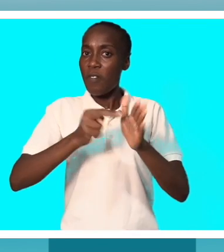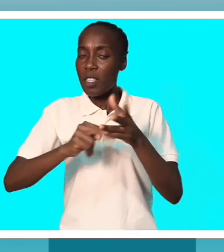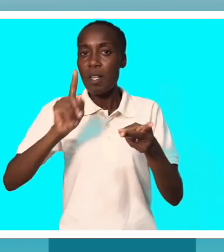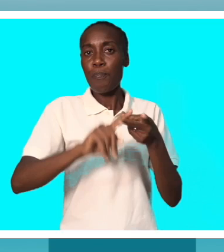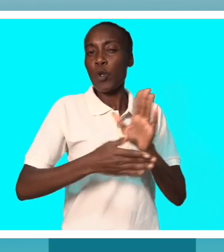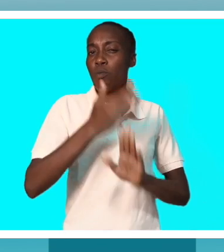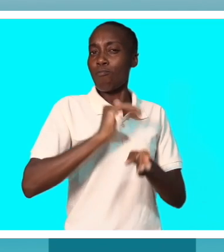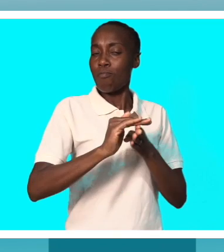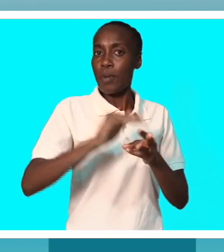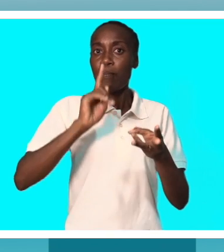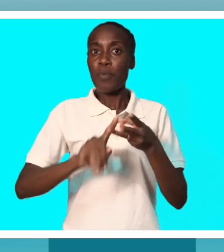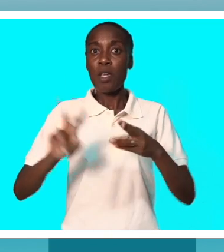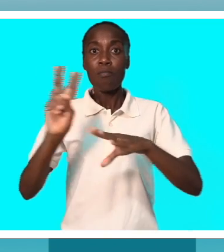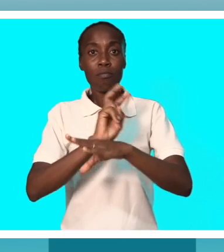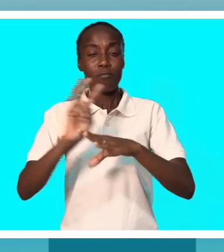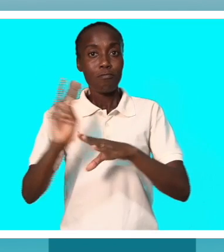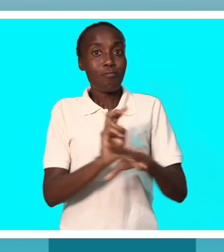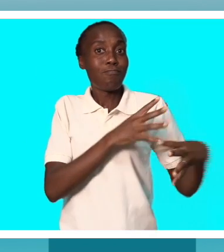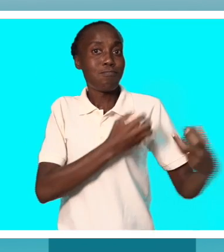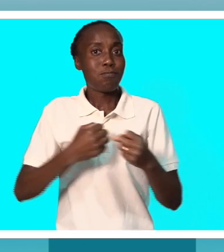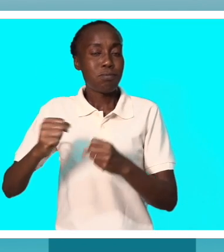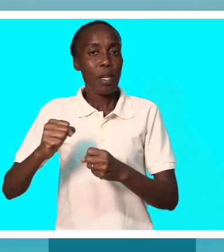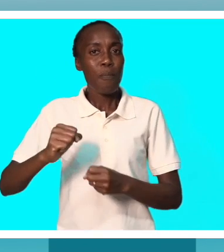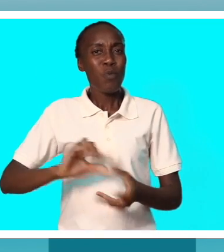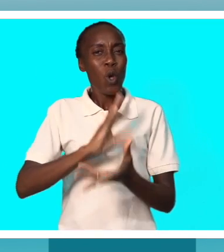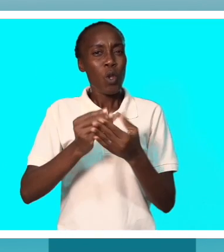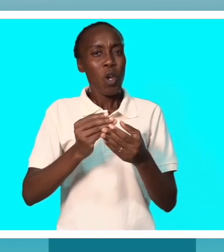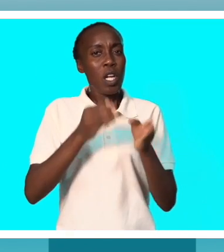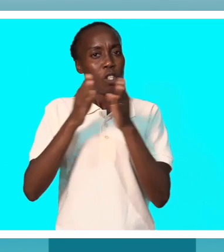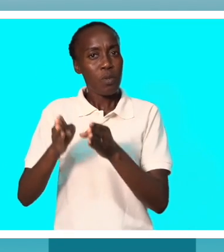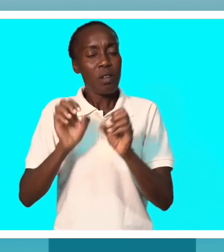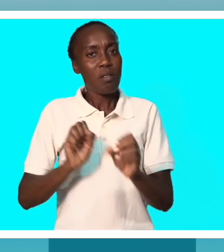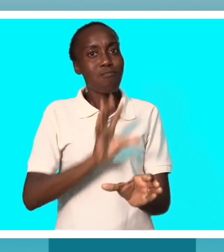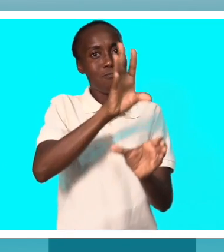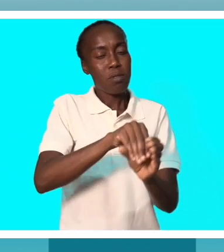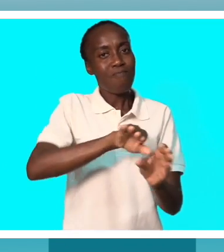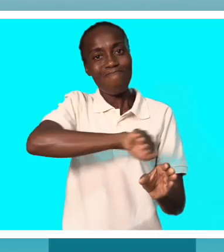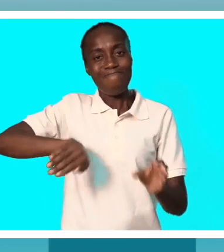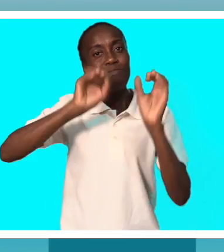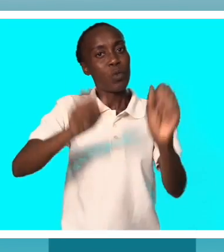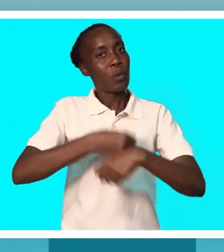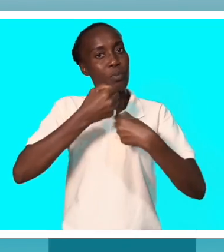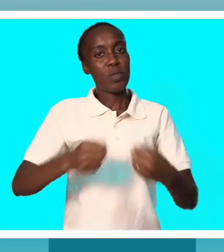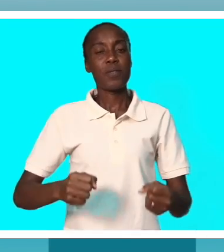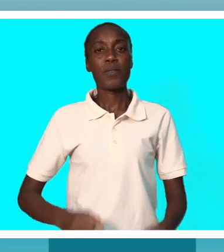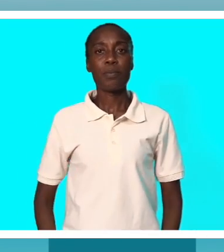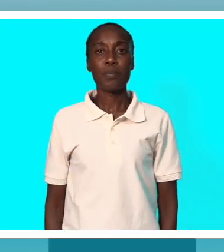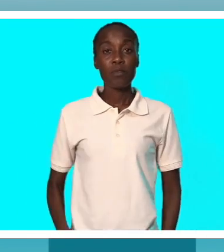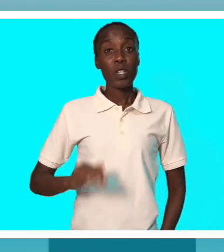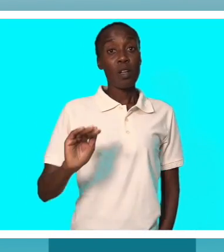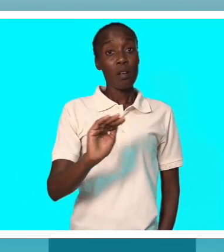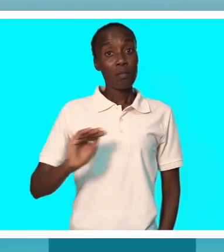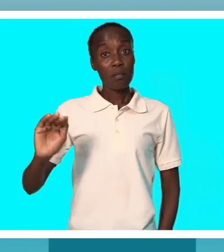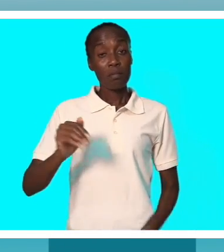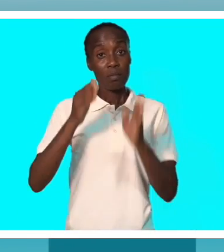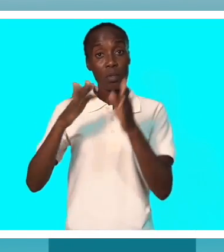planificação, implementação e monitoria das atividades, ninguém seja deixado para trás.